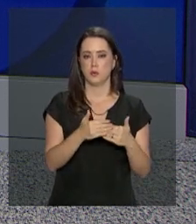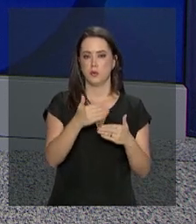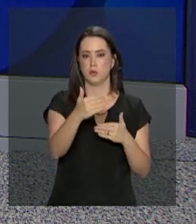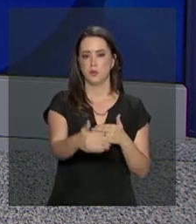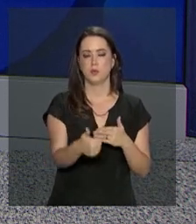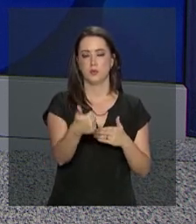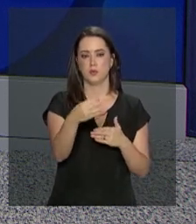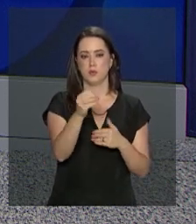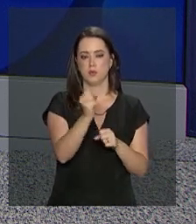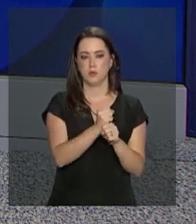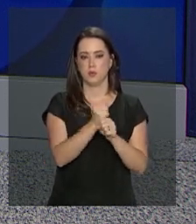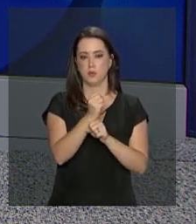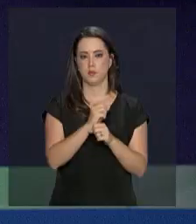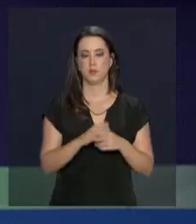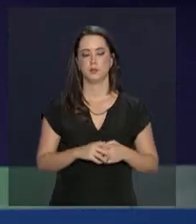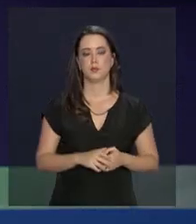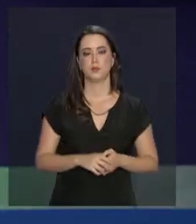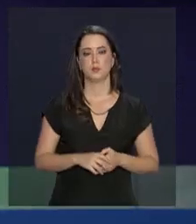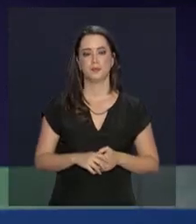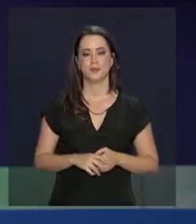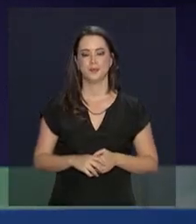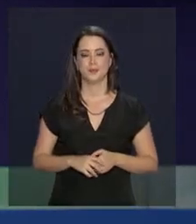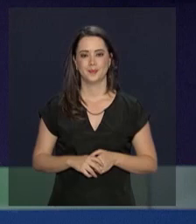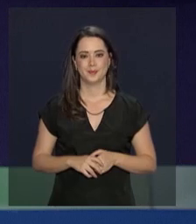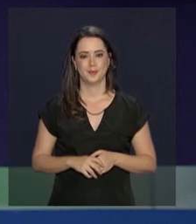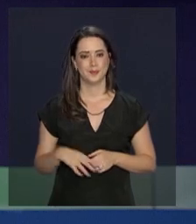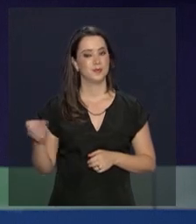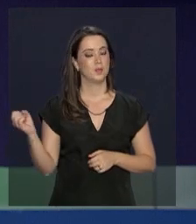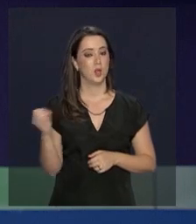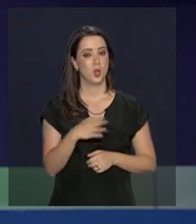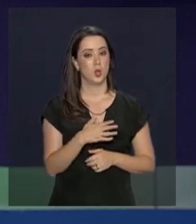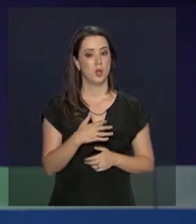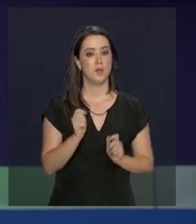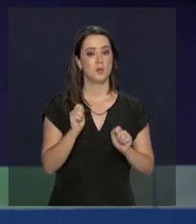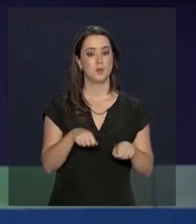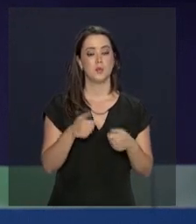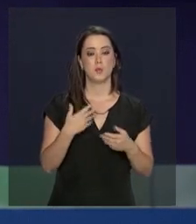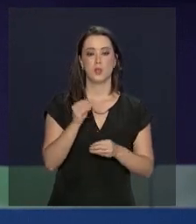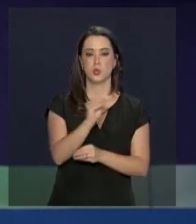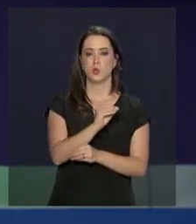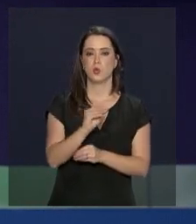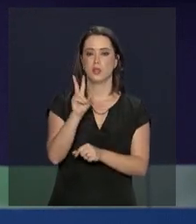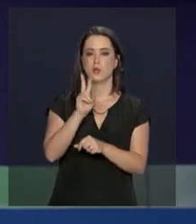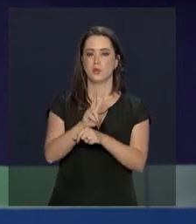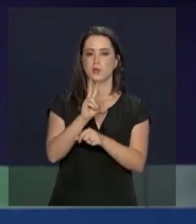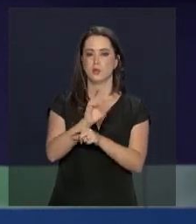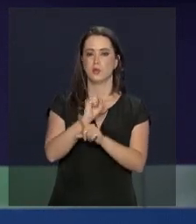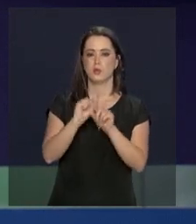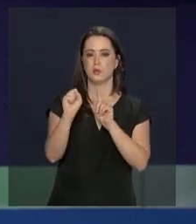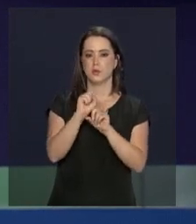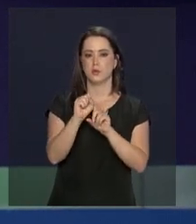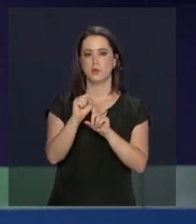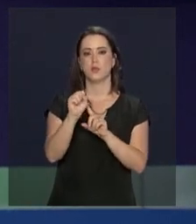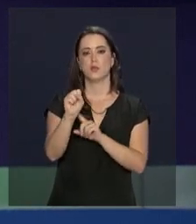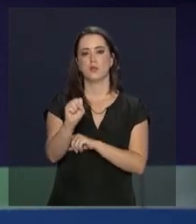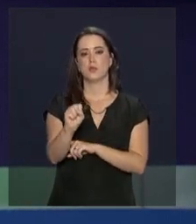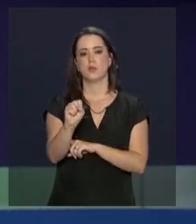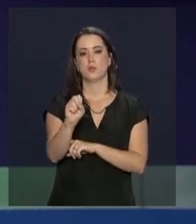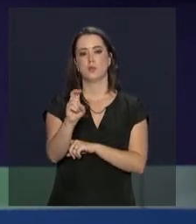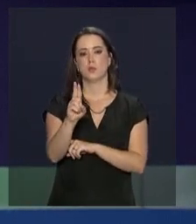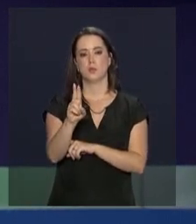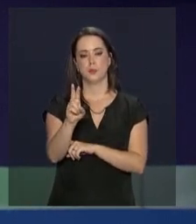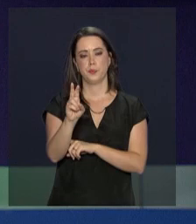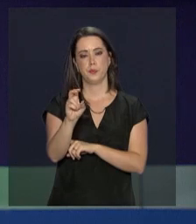prorrogada por mais dez anos novos veículos para atender a rede de proteção de proteção social do sistema